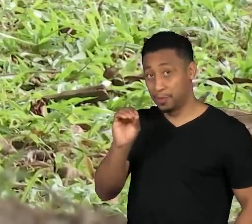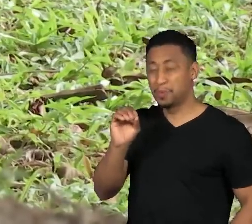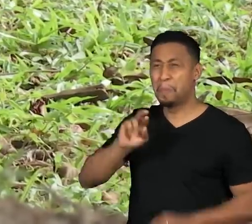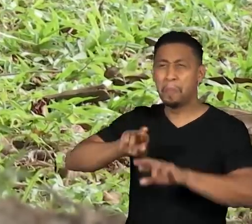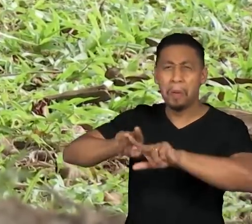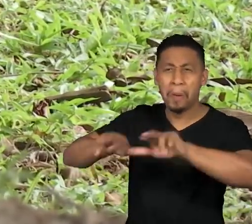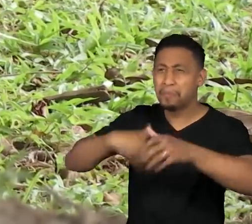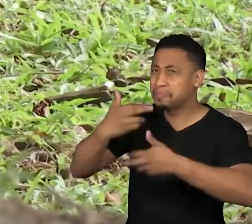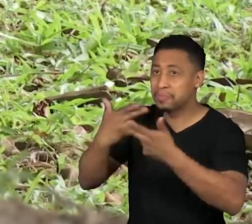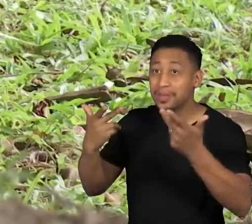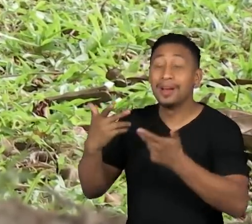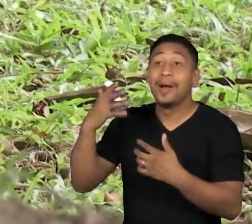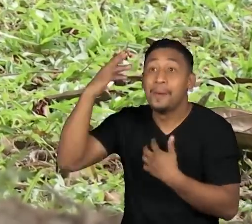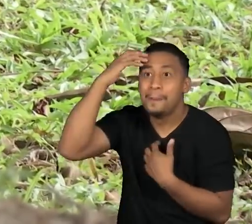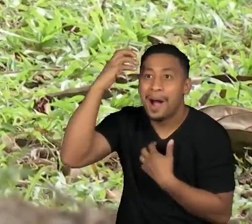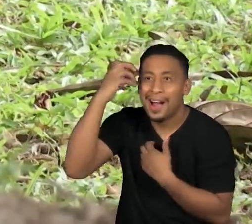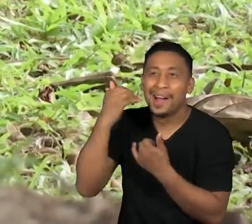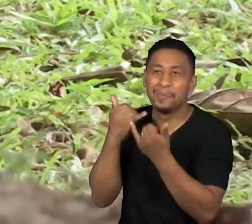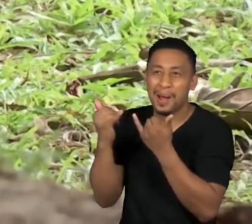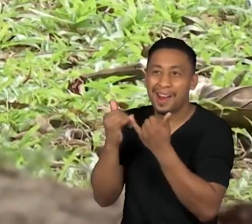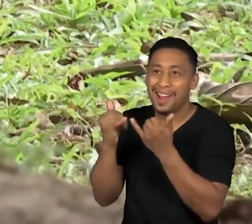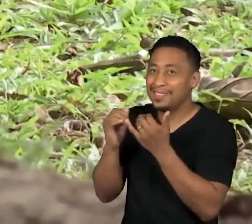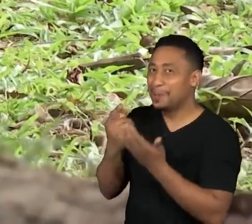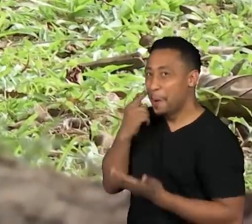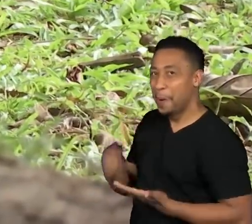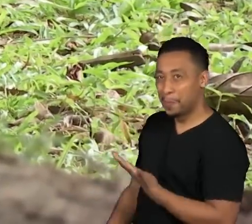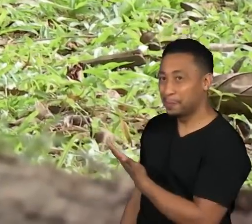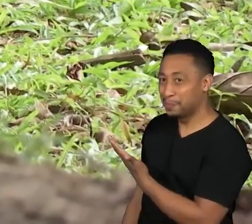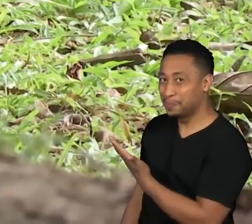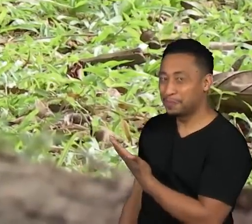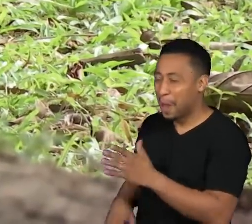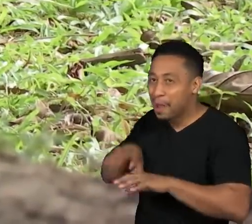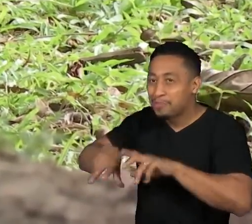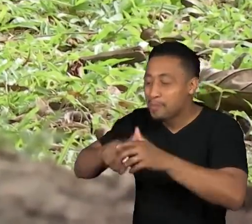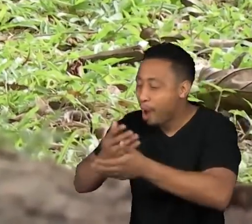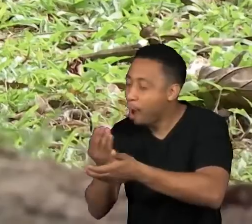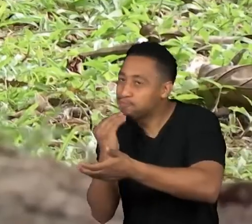atraem o macaco-aranha, seguro em meio à mata.